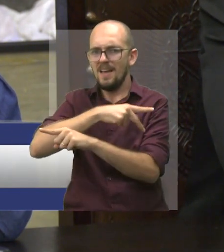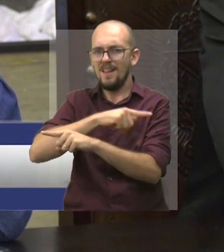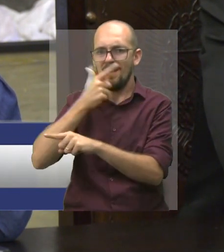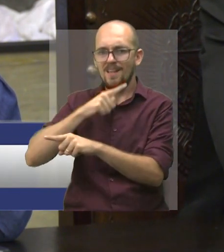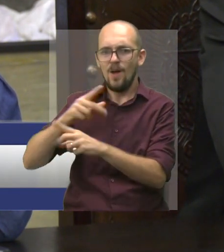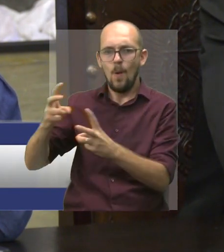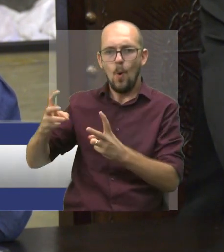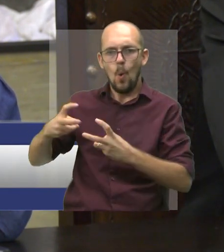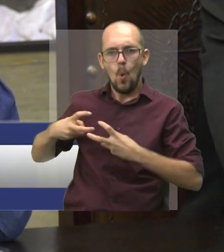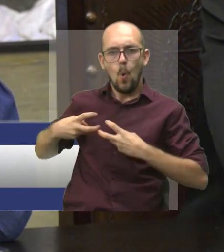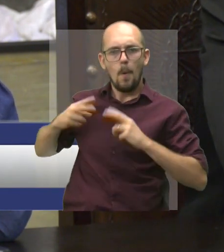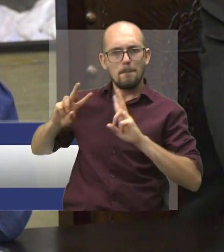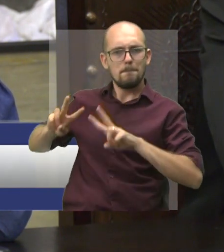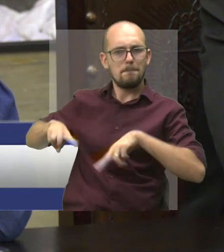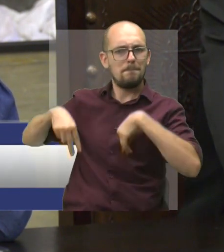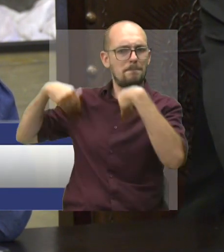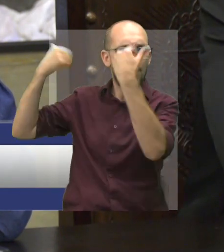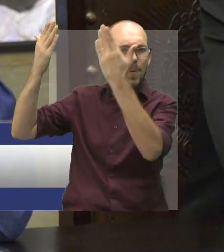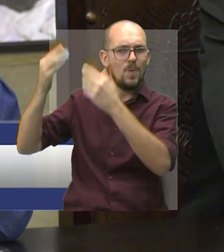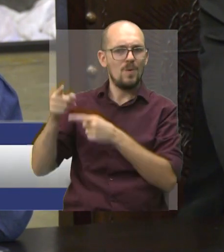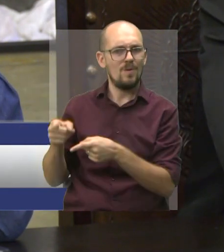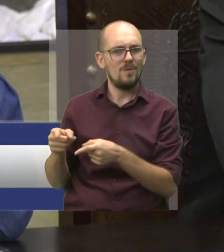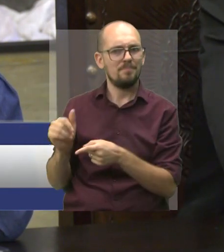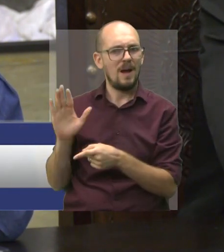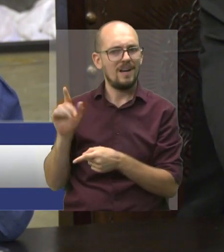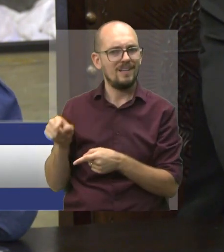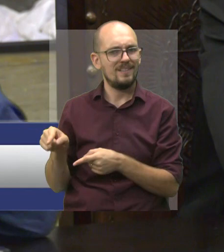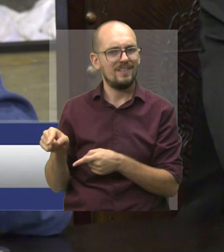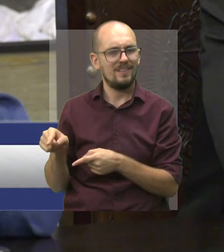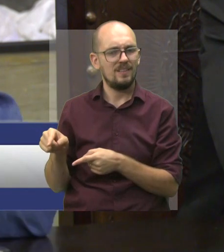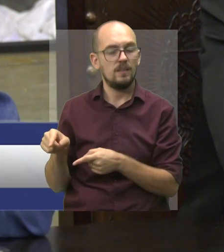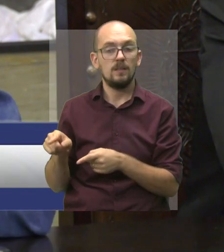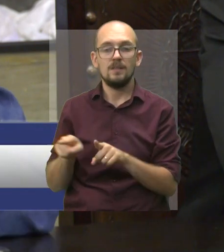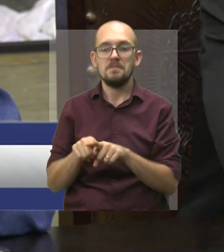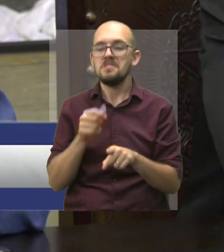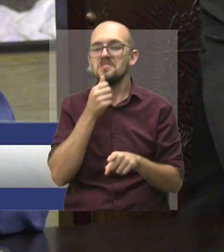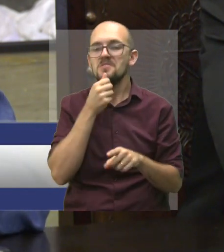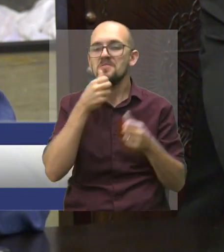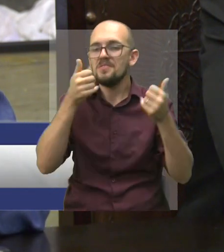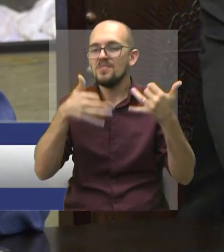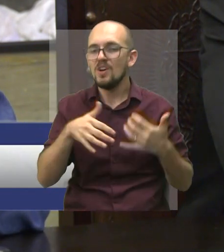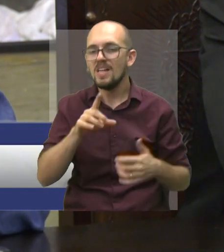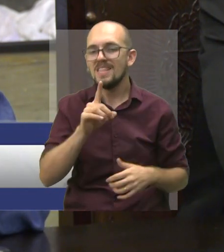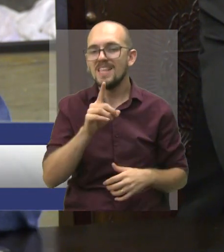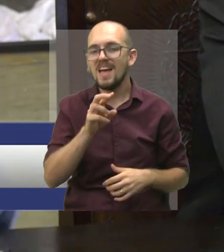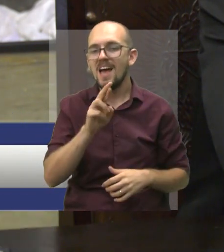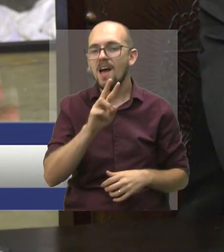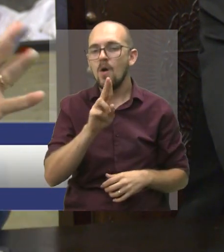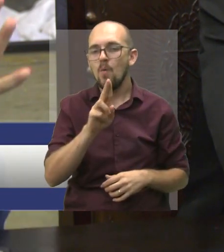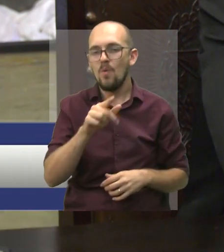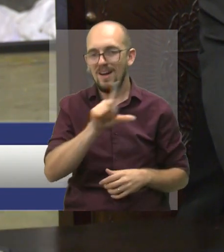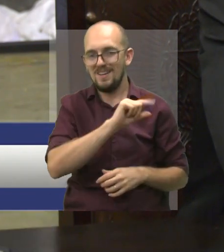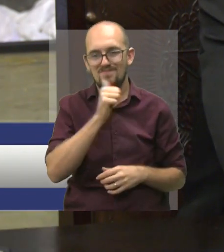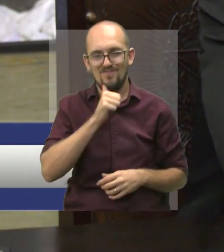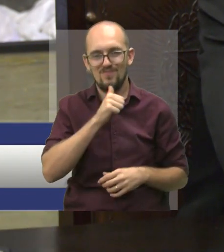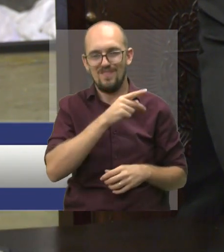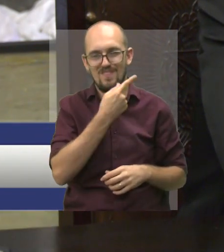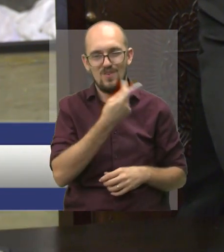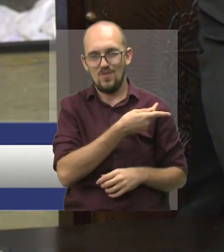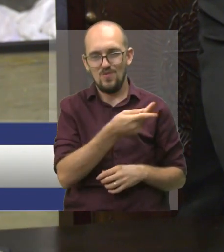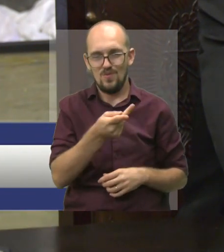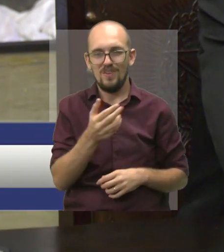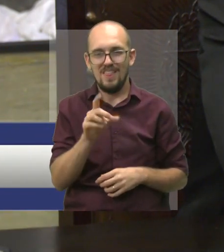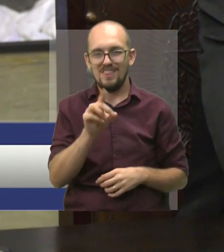serão os mais beneficiados. Sem falar também da DRU, que a doutora Fernanda mencionou. Ora, eu vou dar um exemplo para